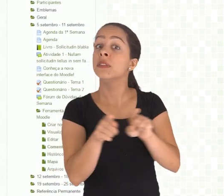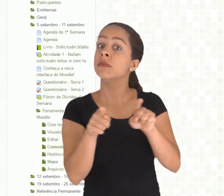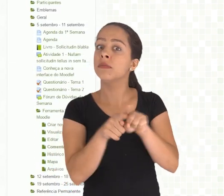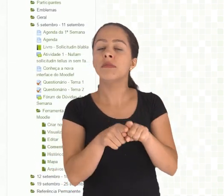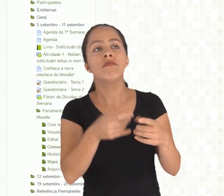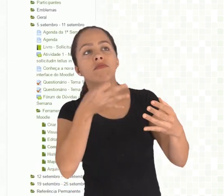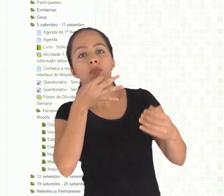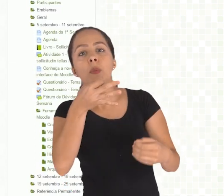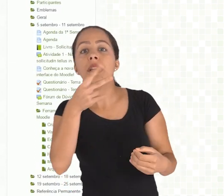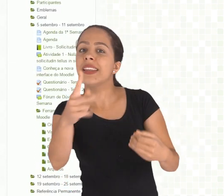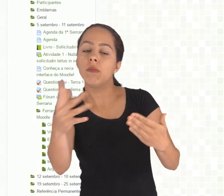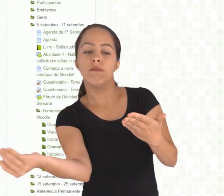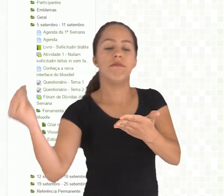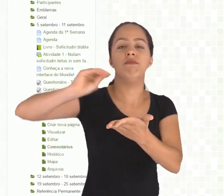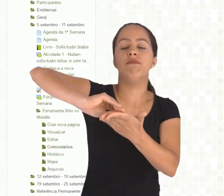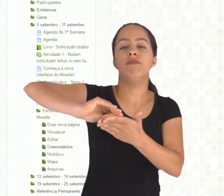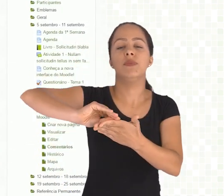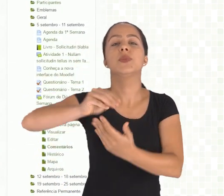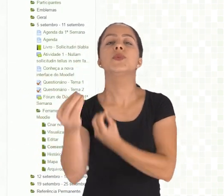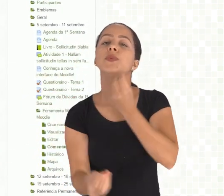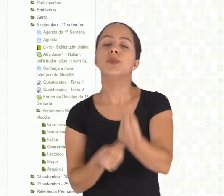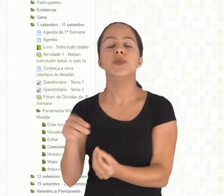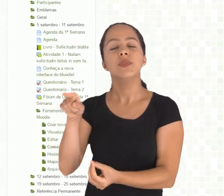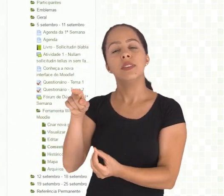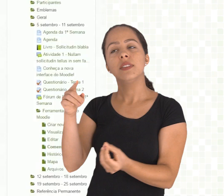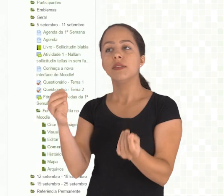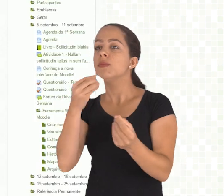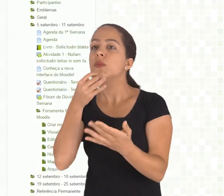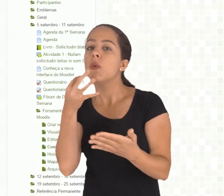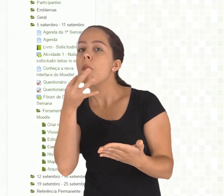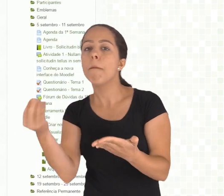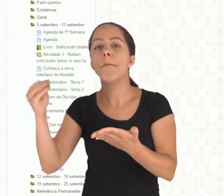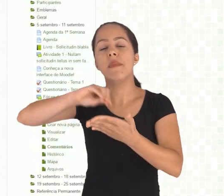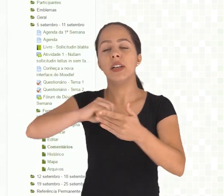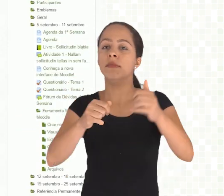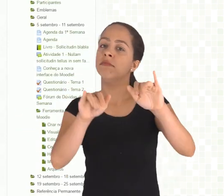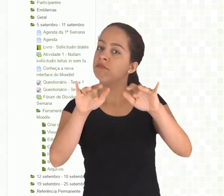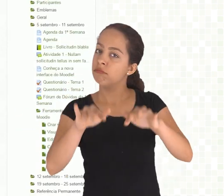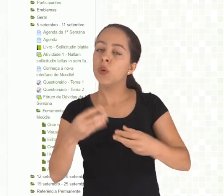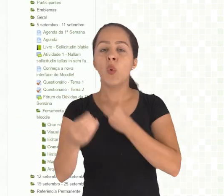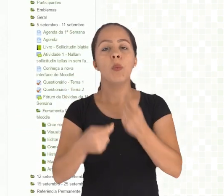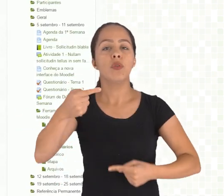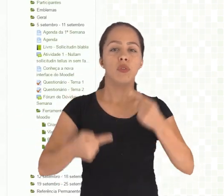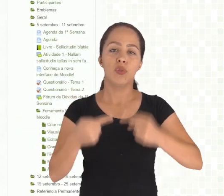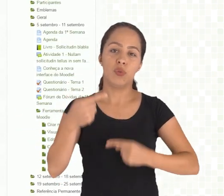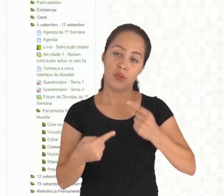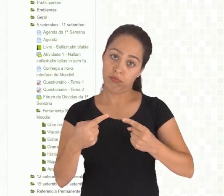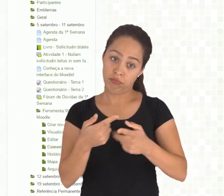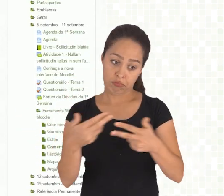consegue inclusive comentar junto com seus colegas cada um consegue comentar dentro da wiki